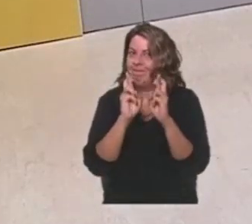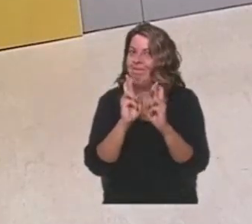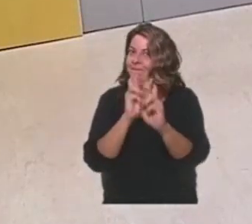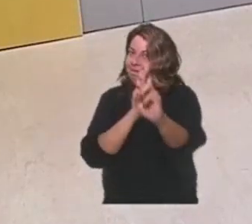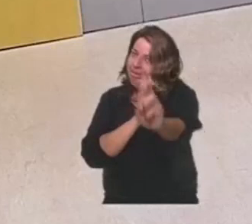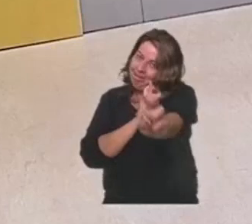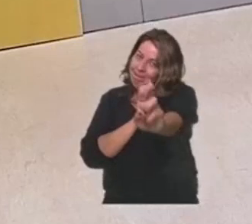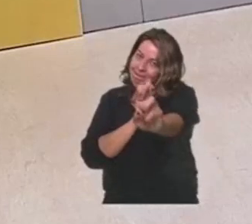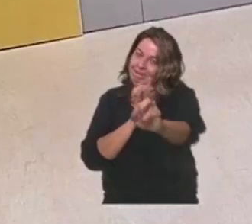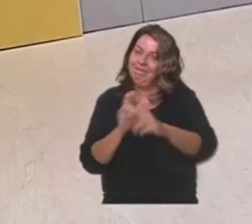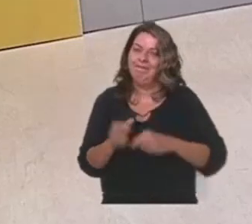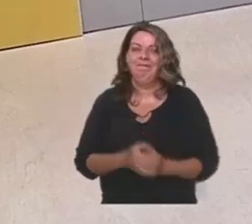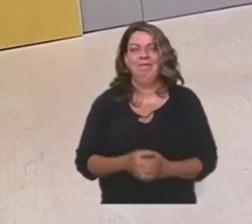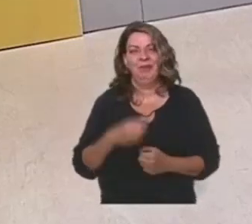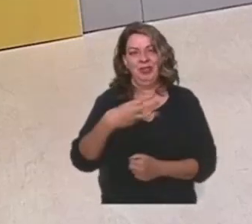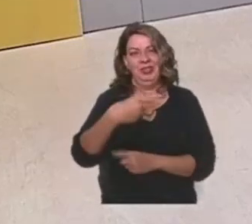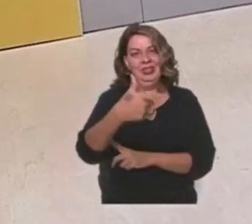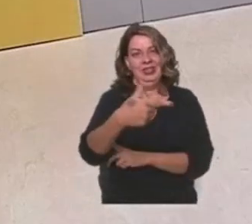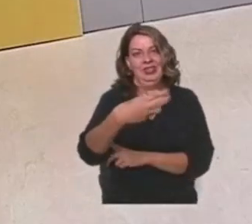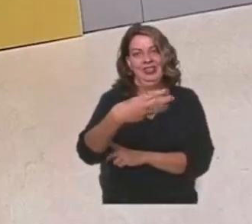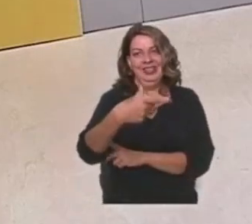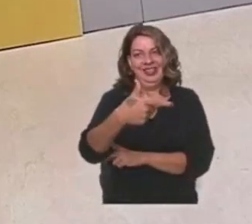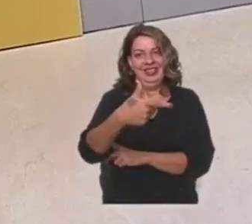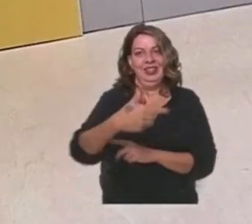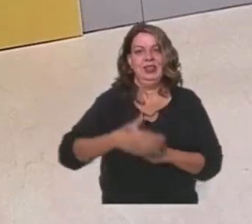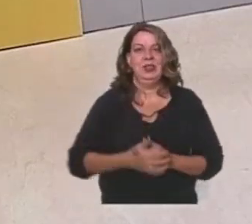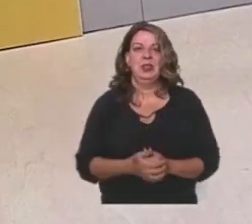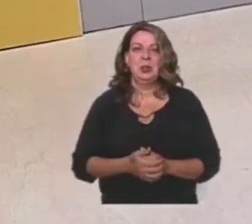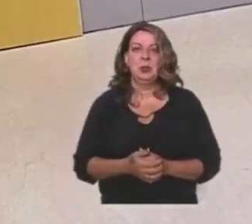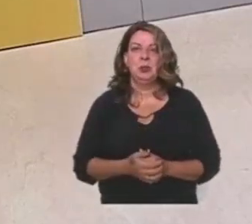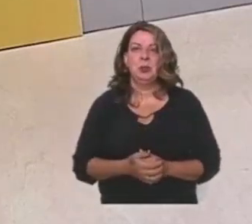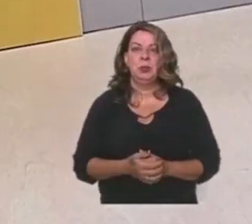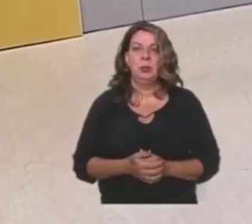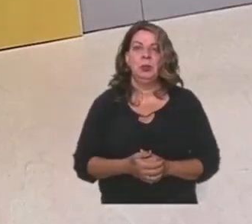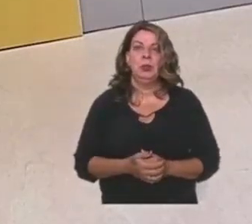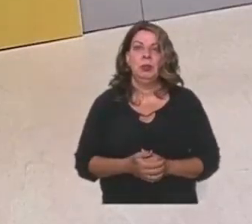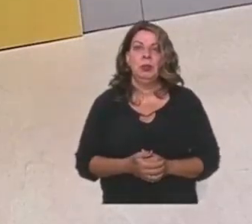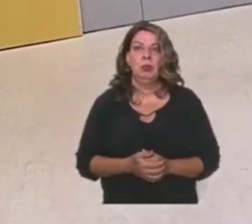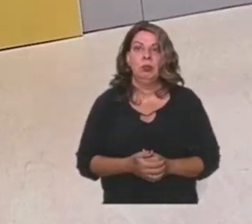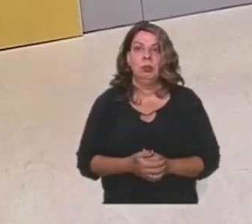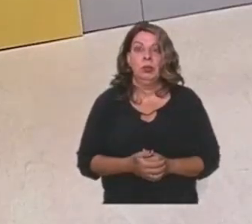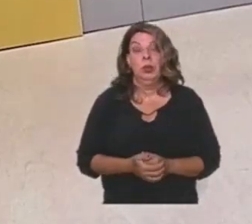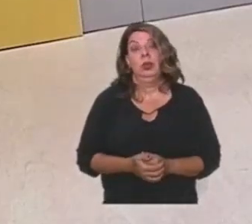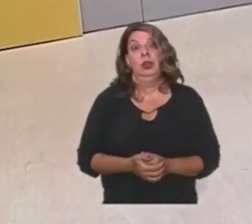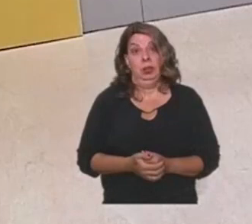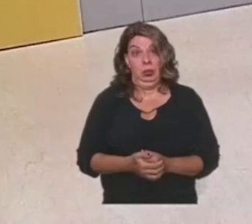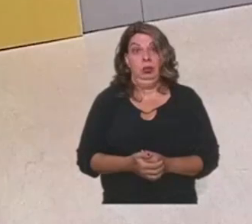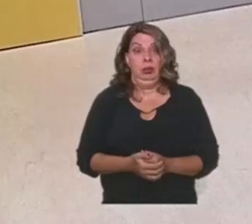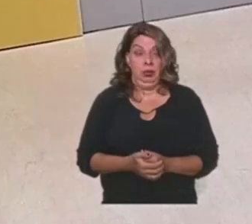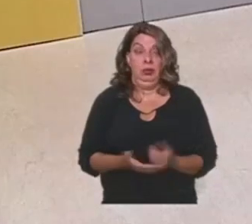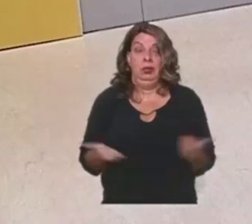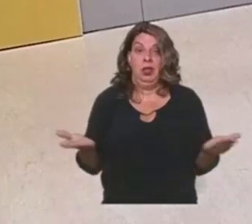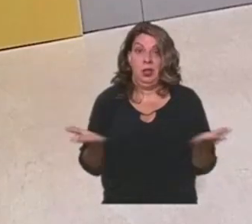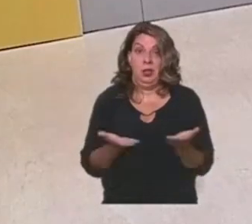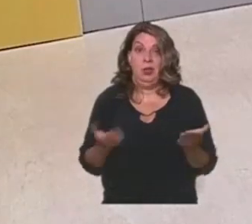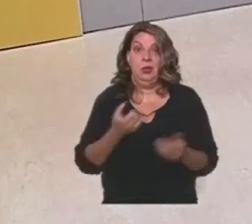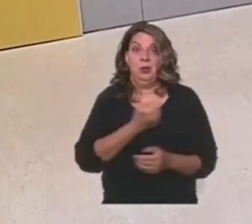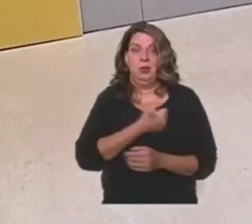contigo. 32, 32, 32 saiu, tá valendo. Valendo também bolinha de